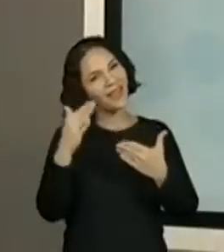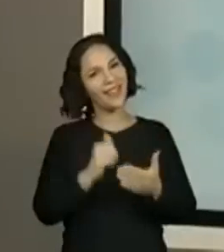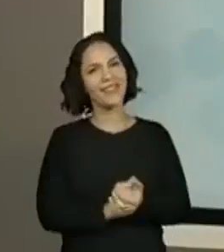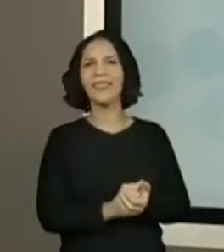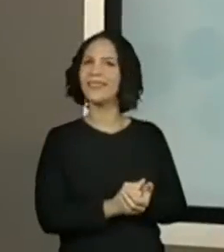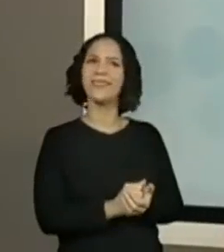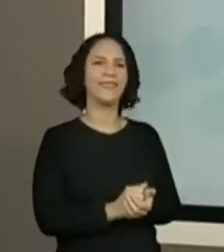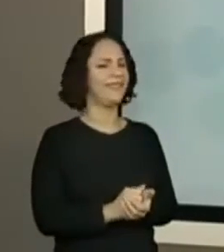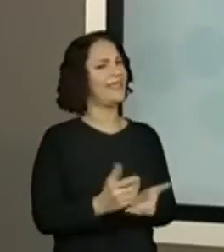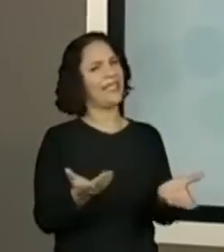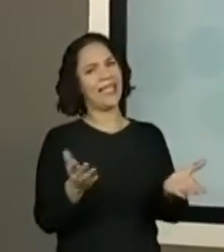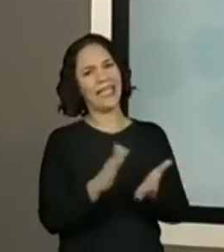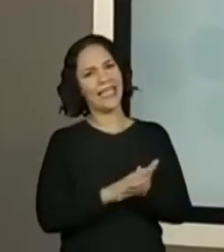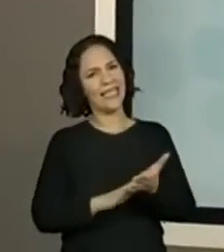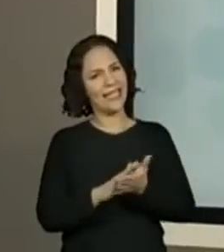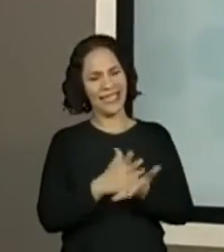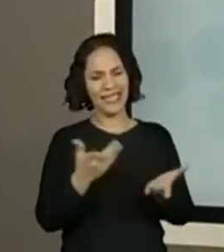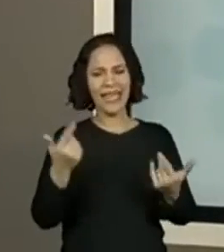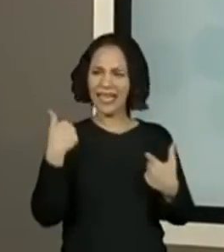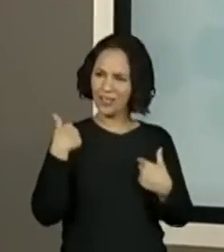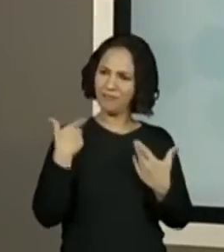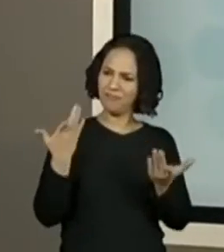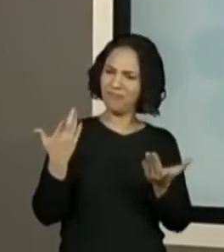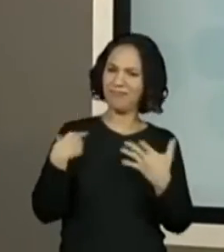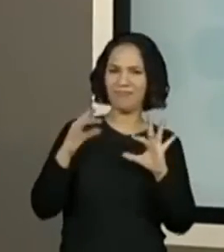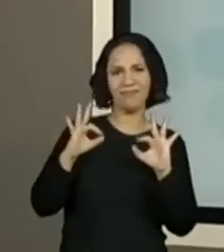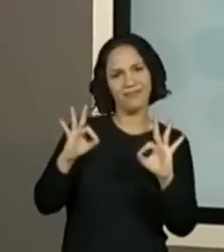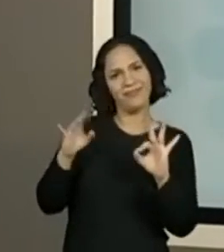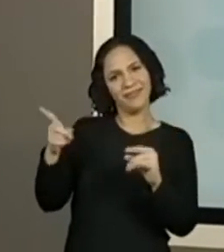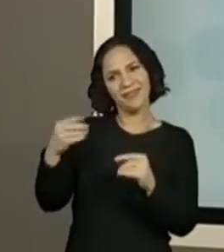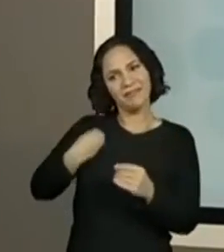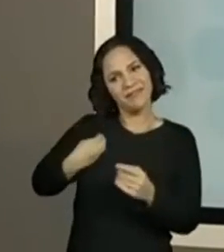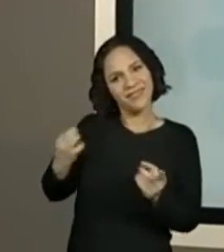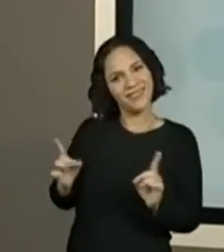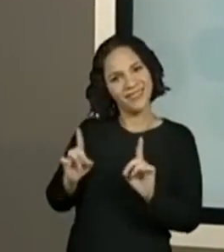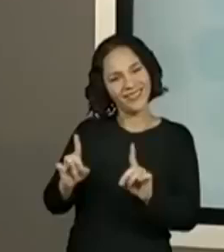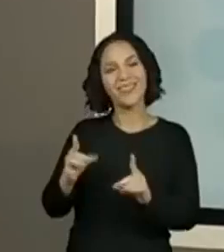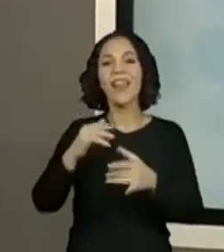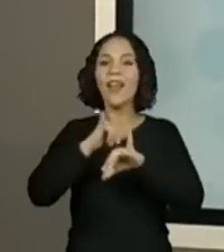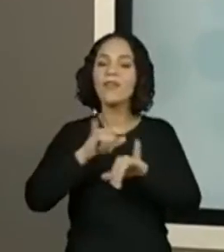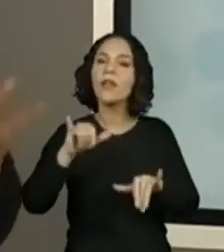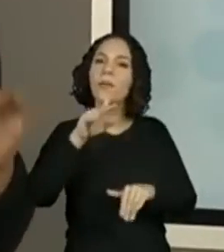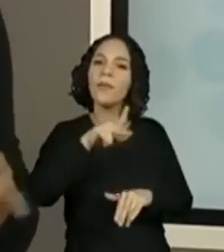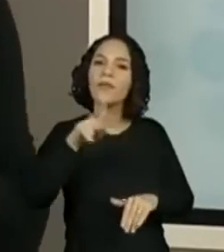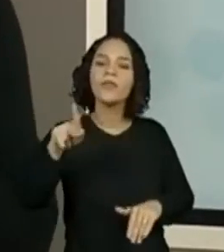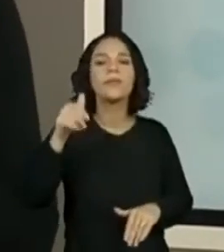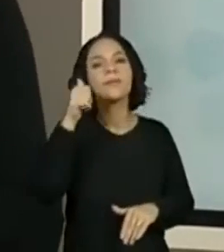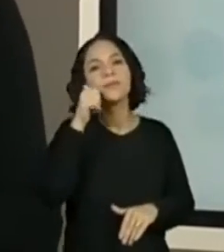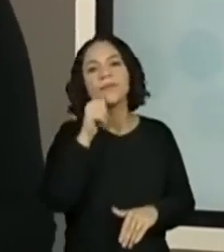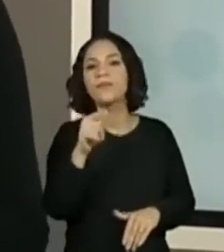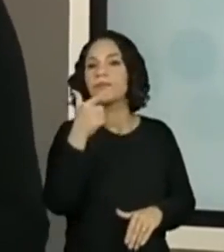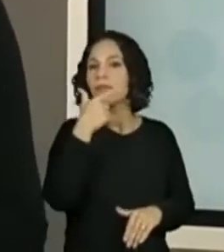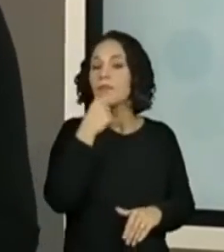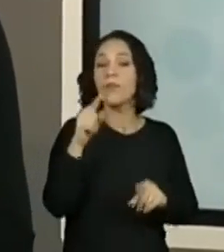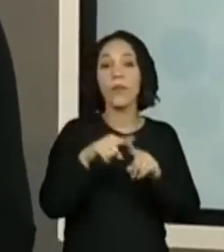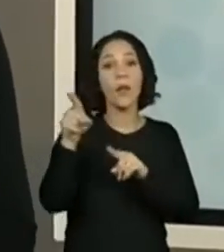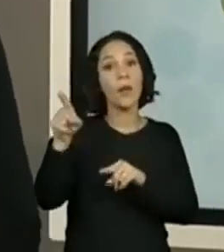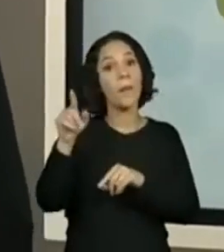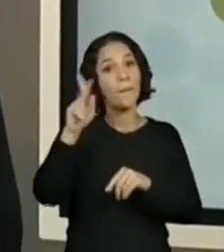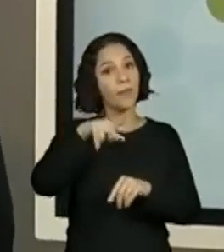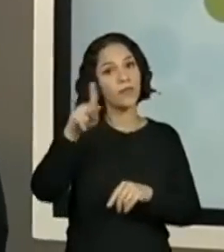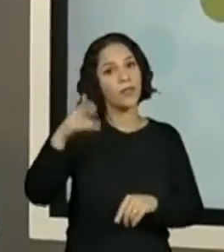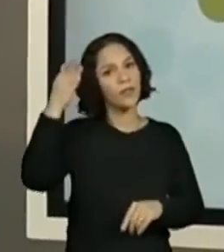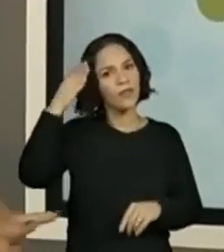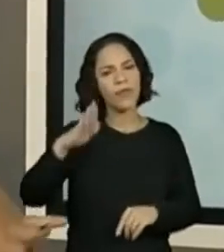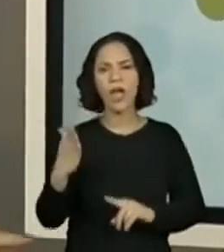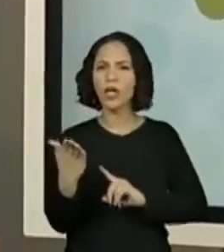Imagina, a honra é minha, só lembrando aí, já avisando aí as professoras, os professores. Professora Fran me ajudou na elaboração